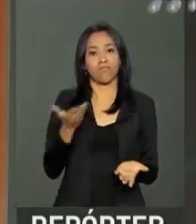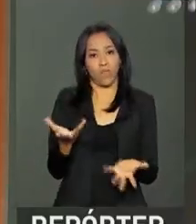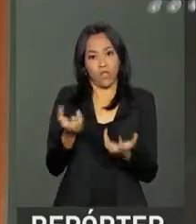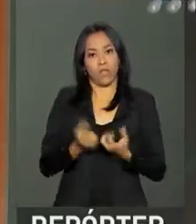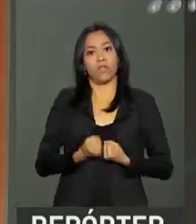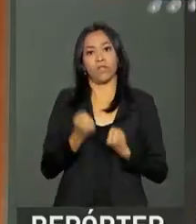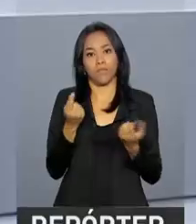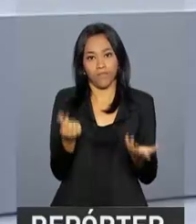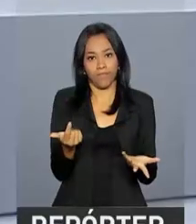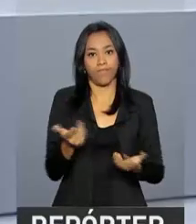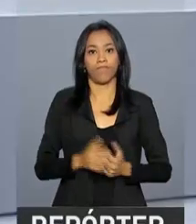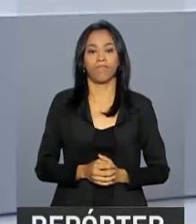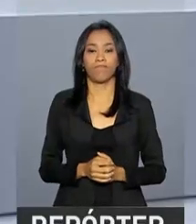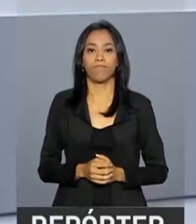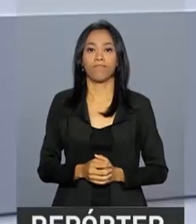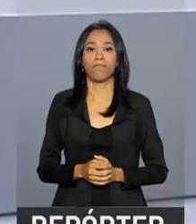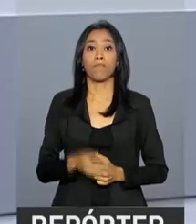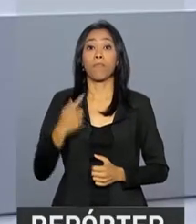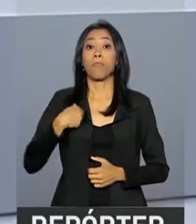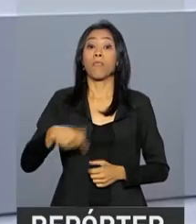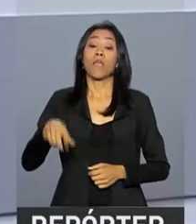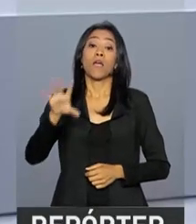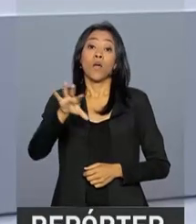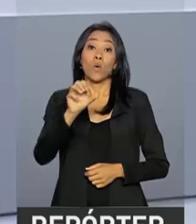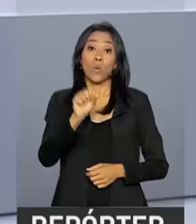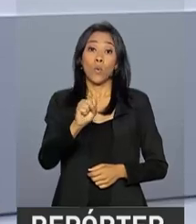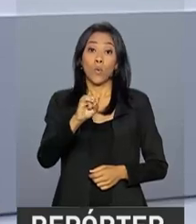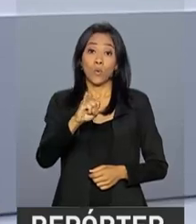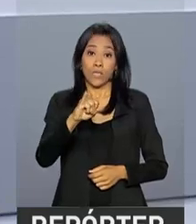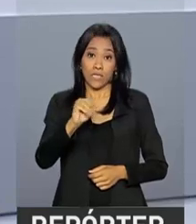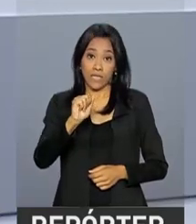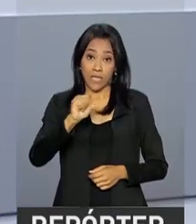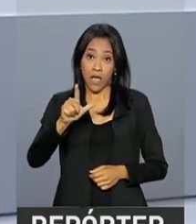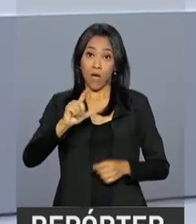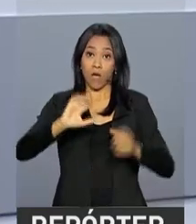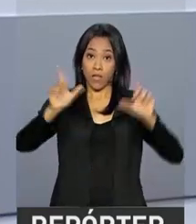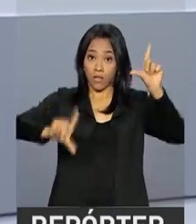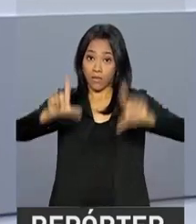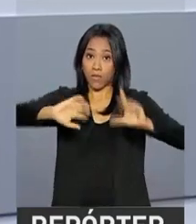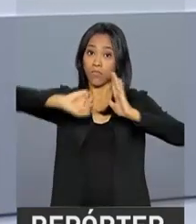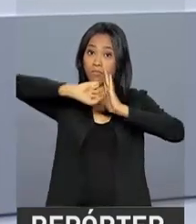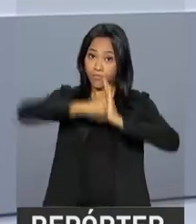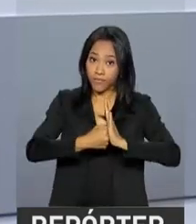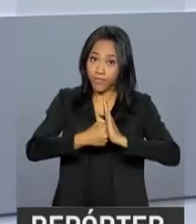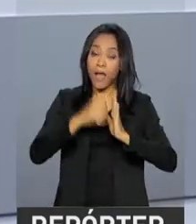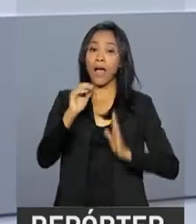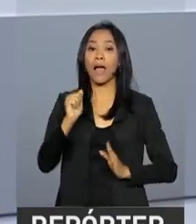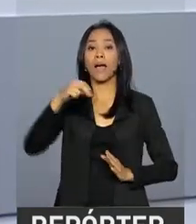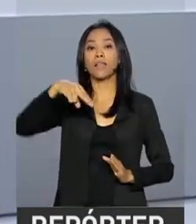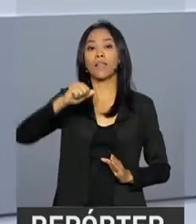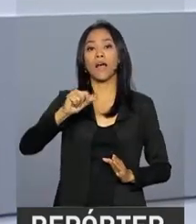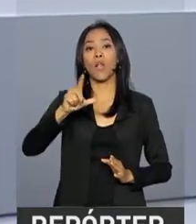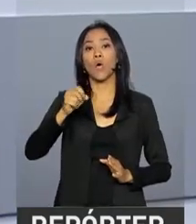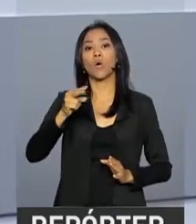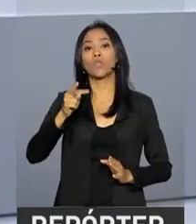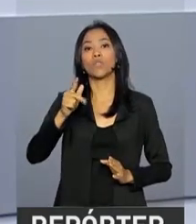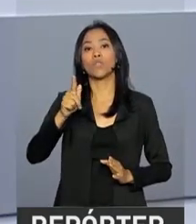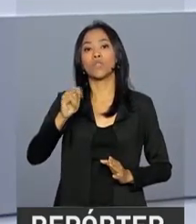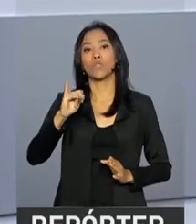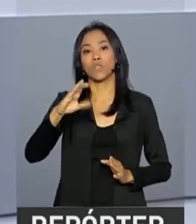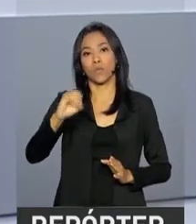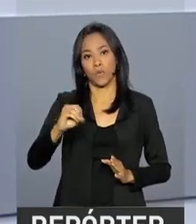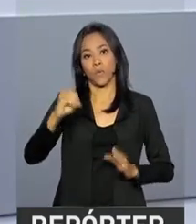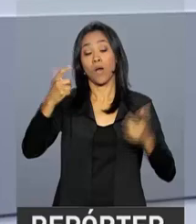de receber, né? O sinal analógico de TV está sendo desligado hoje em Curitiba e mais 26 municípios